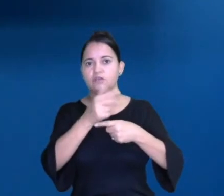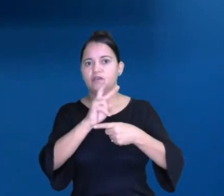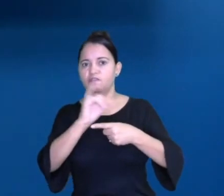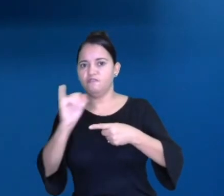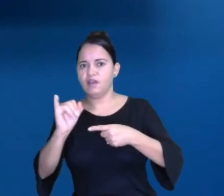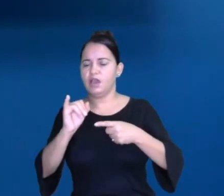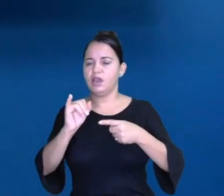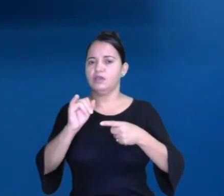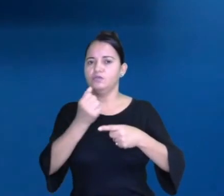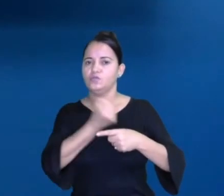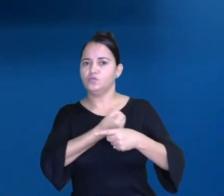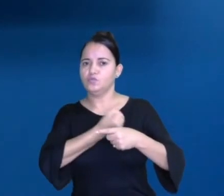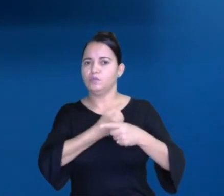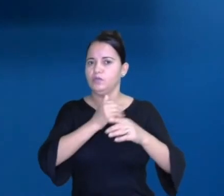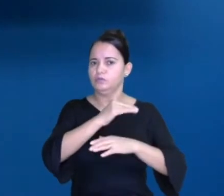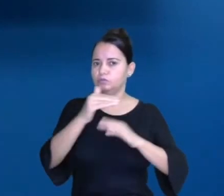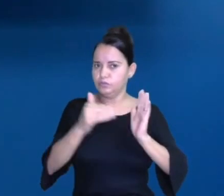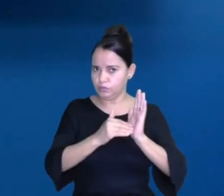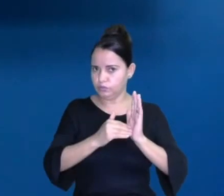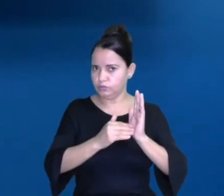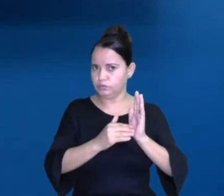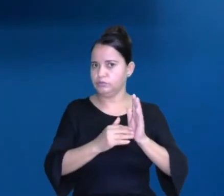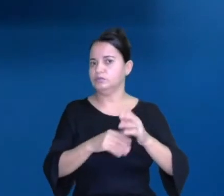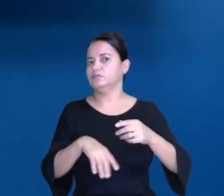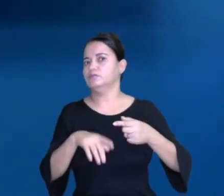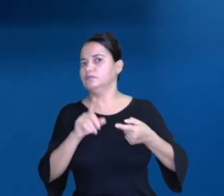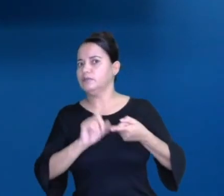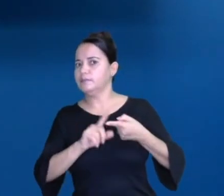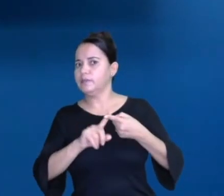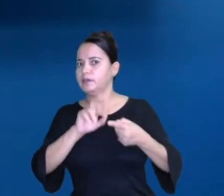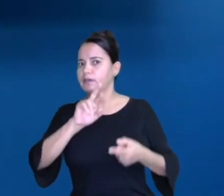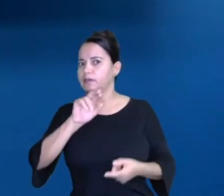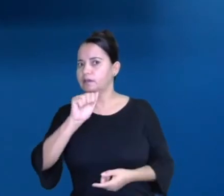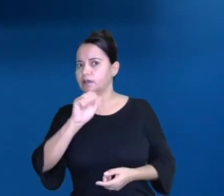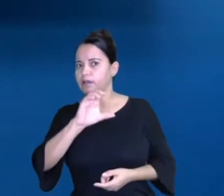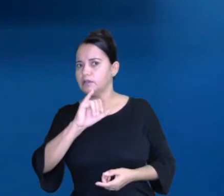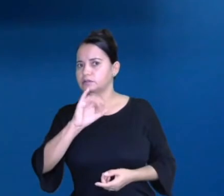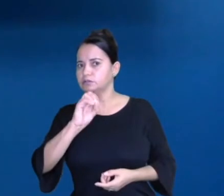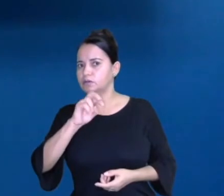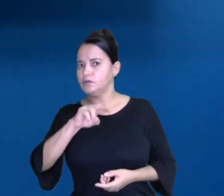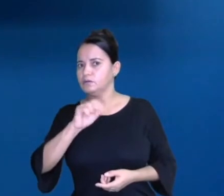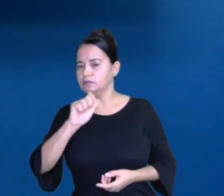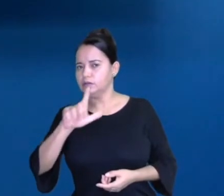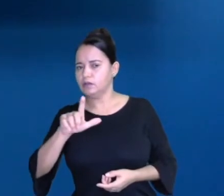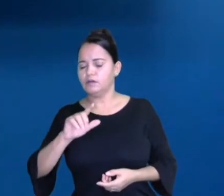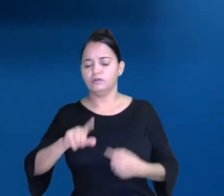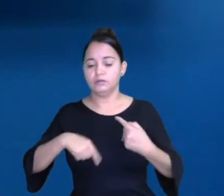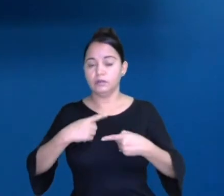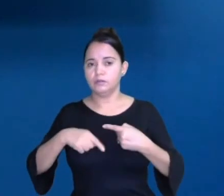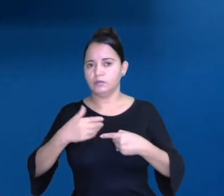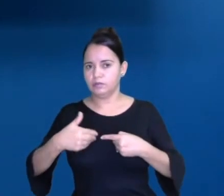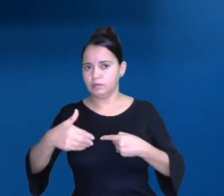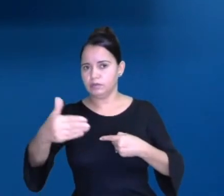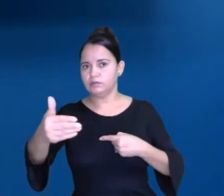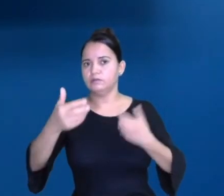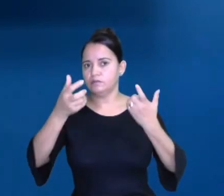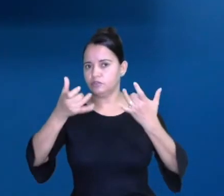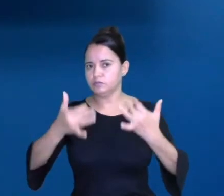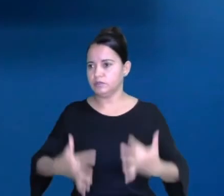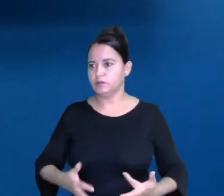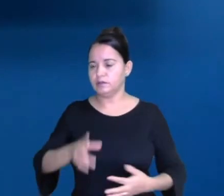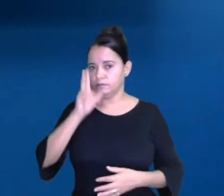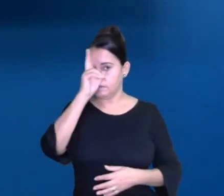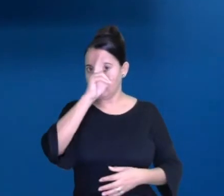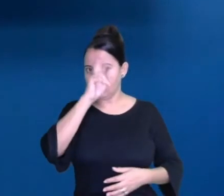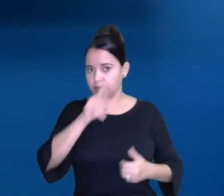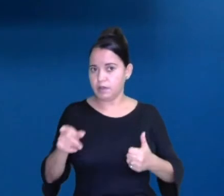número racional? Sim, mas a gente vai ver esse cálculo de frações mais adiante, porque a gente vai precisar... Lembra lá da primeira aula, uma